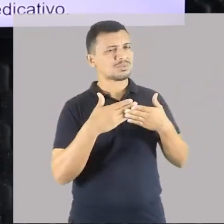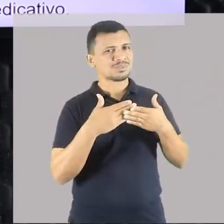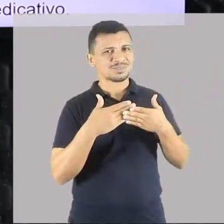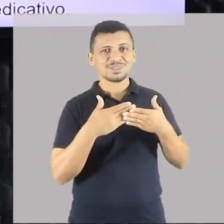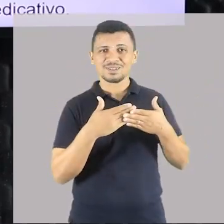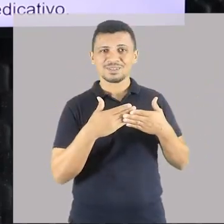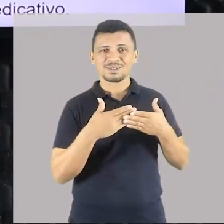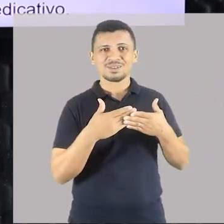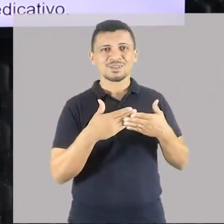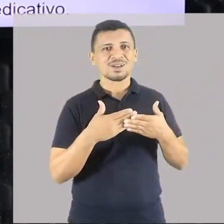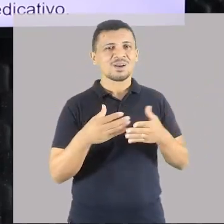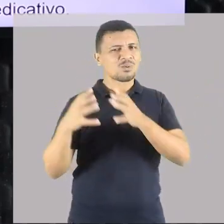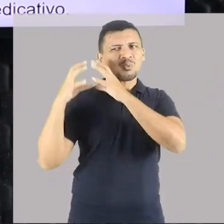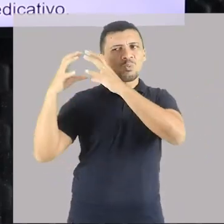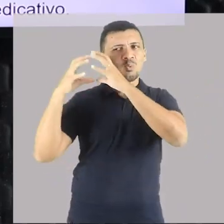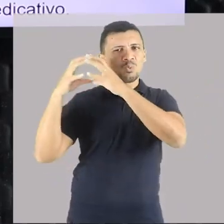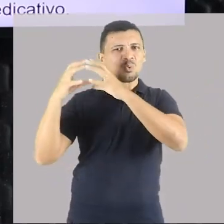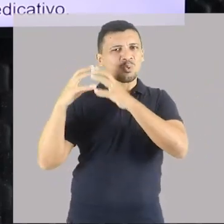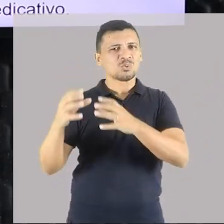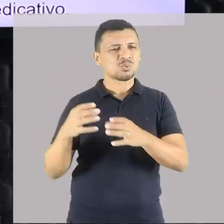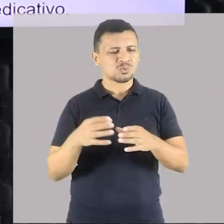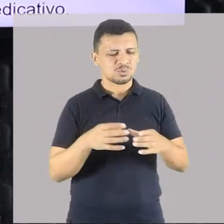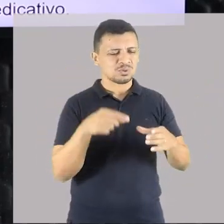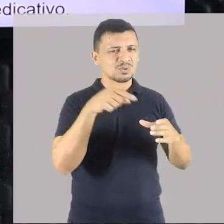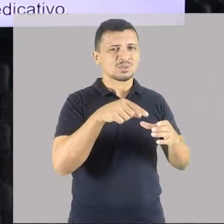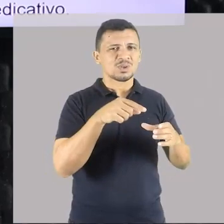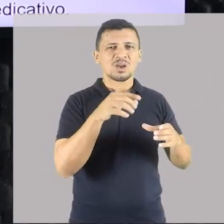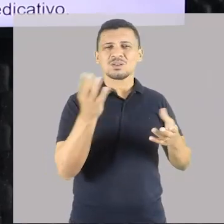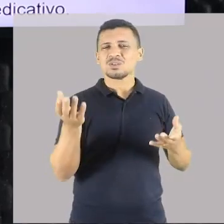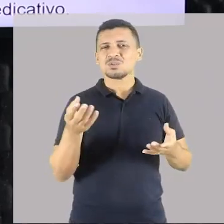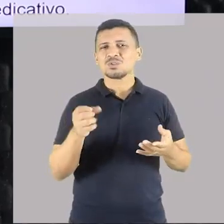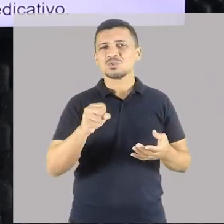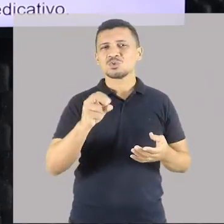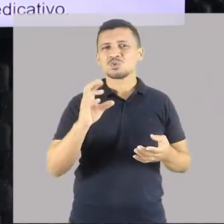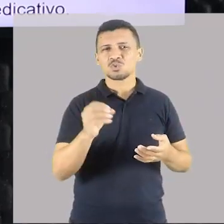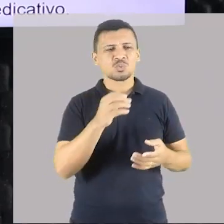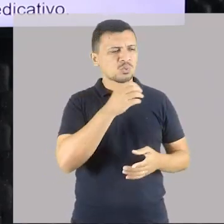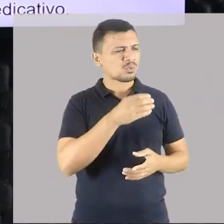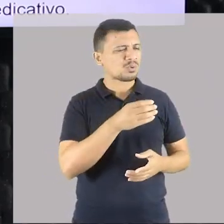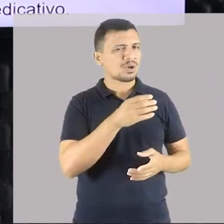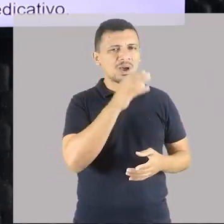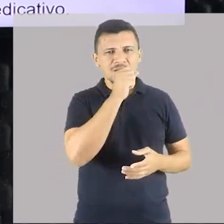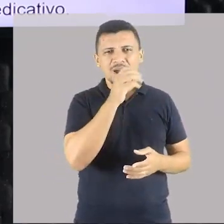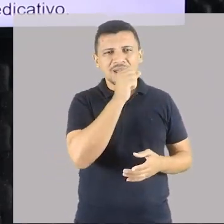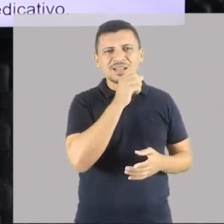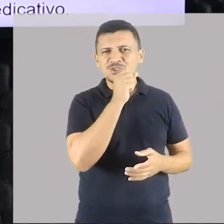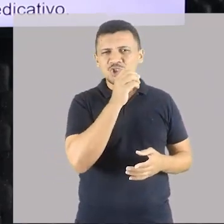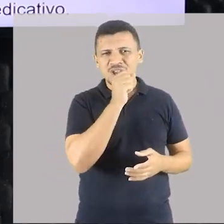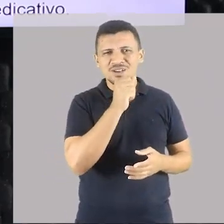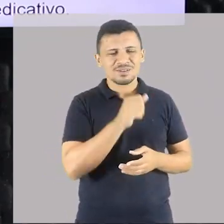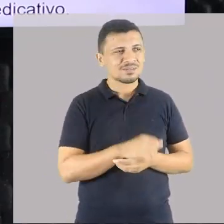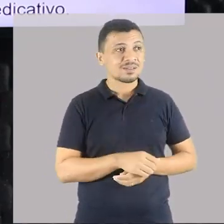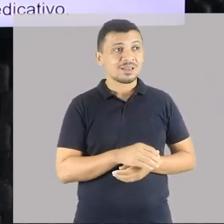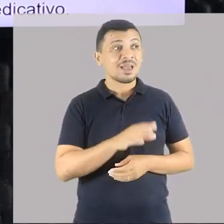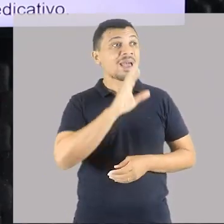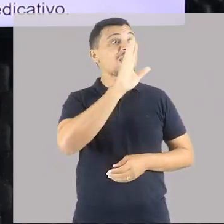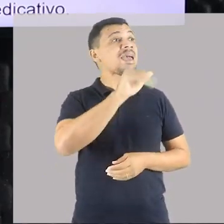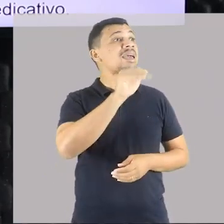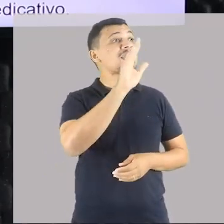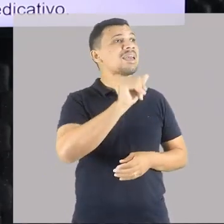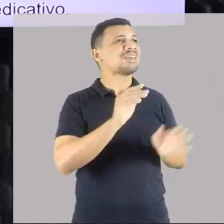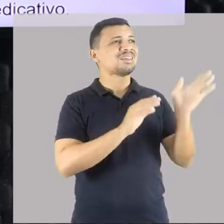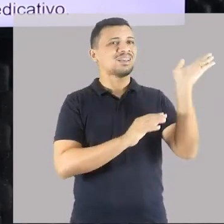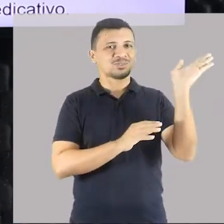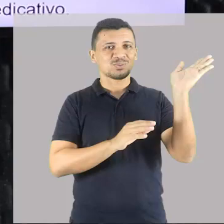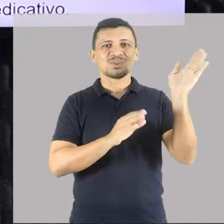saúde, você toma água de coco, suco de laranja, só coisa saudável. Ei garçom, uma água de coco. Esse ei garçom é um chamamento.